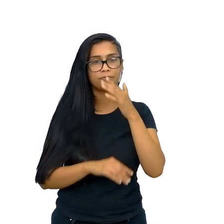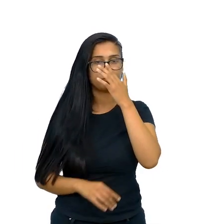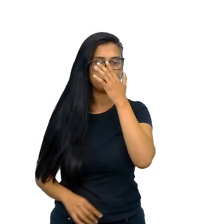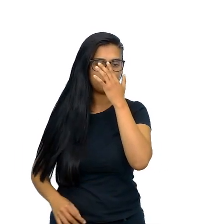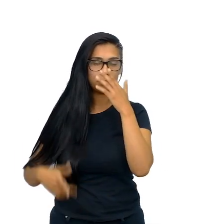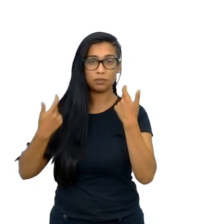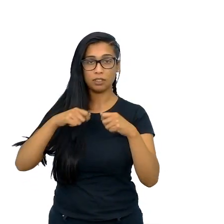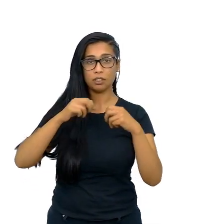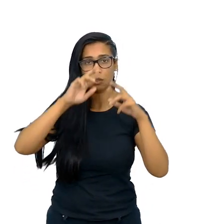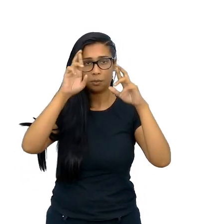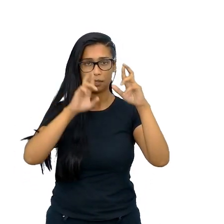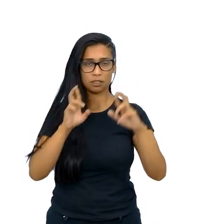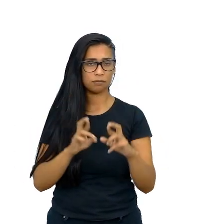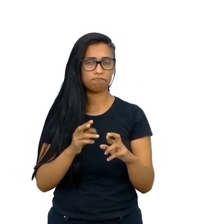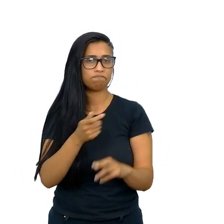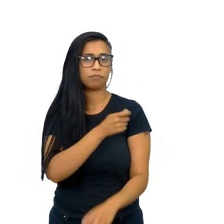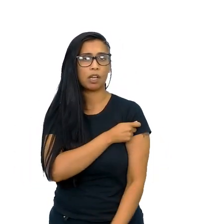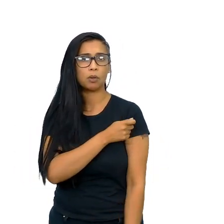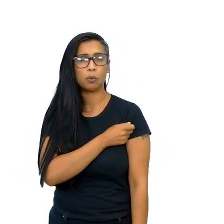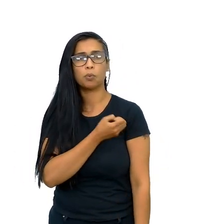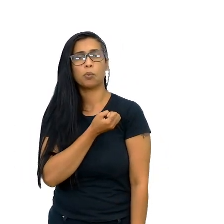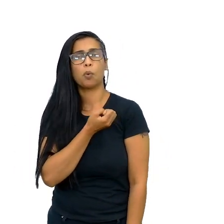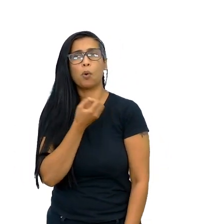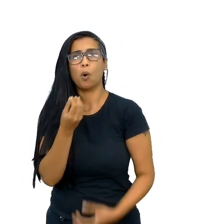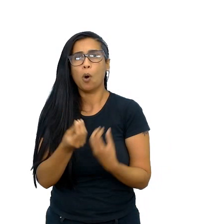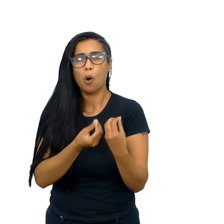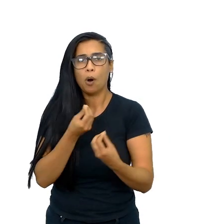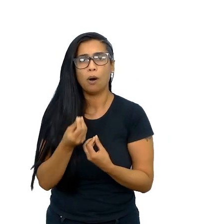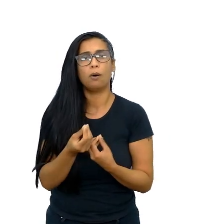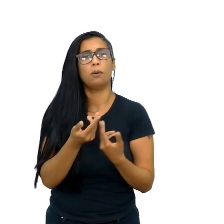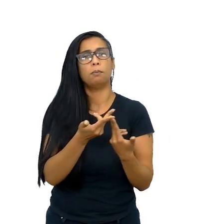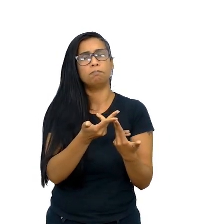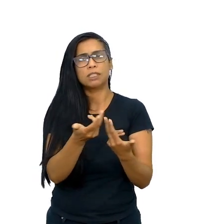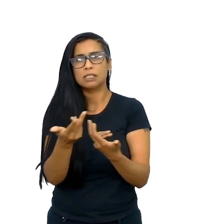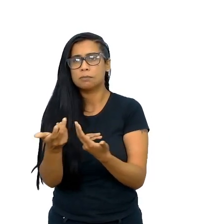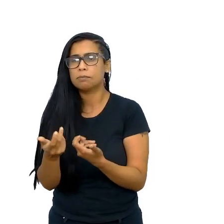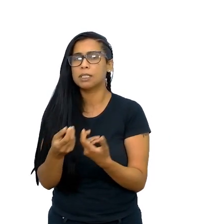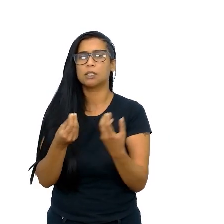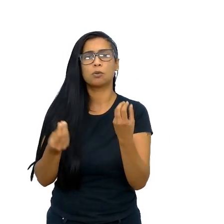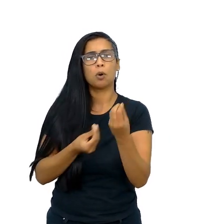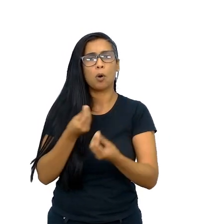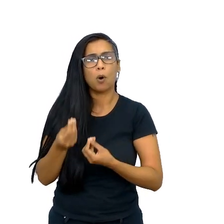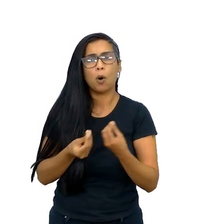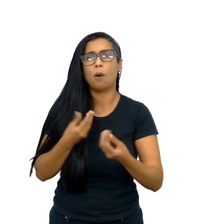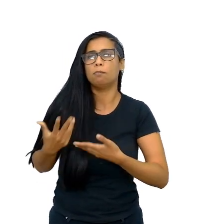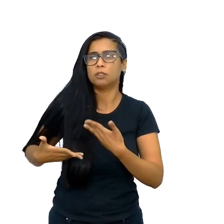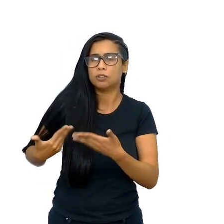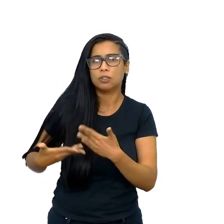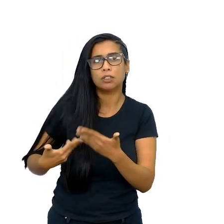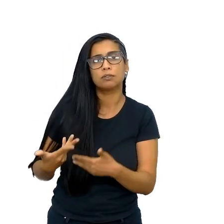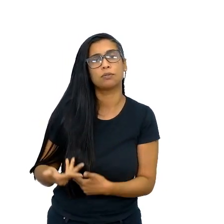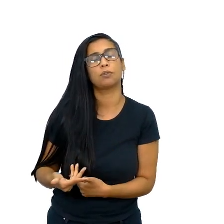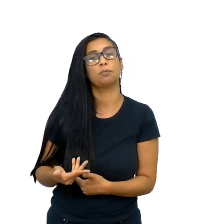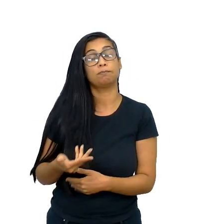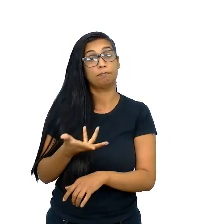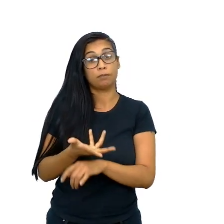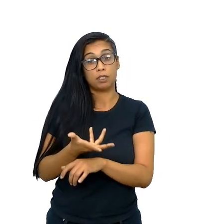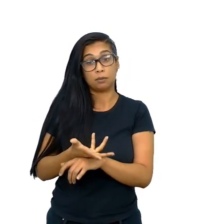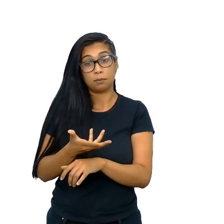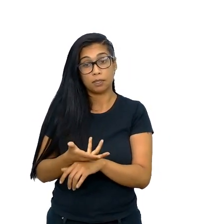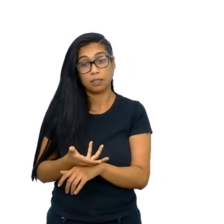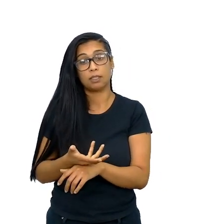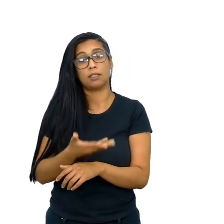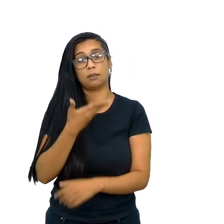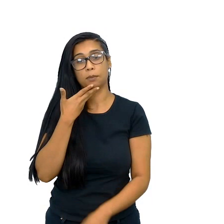quanto alguns estudantes precisam ainda retomar algumas habilidades elementares, e nunca uma habilidade menor